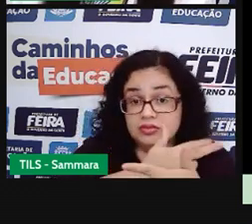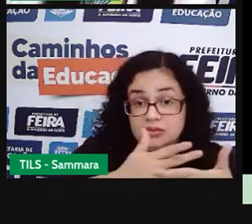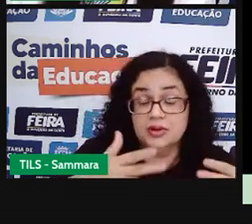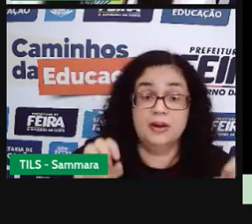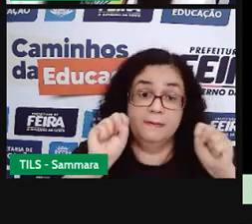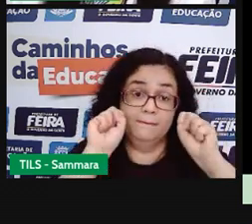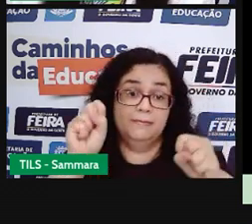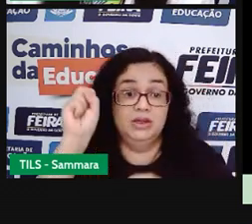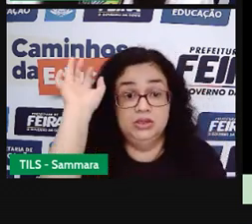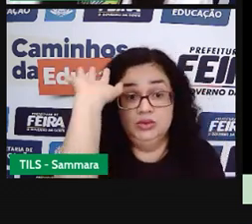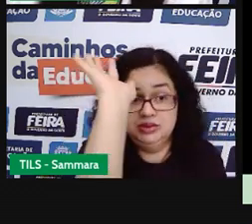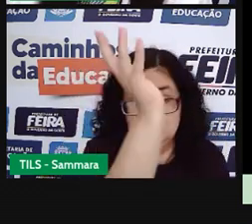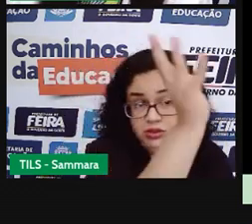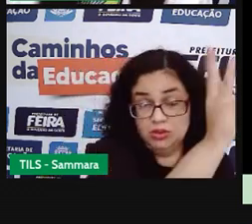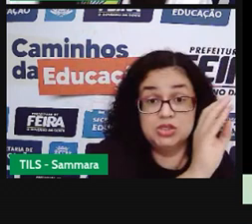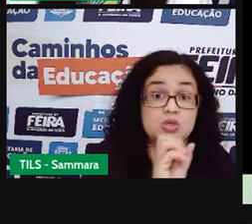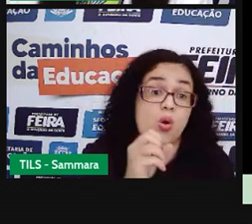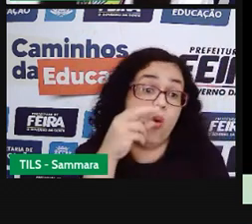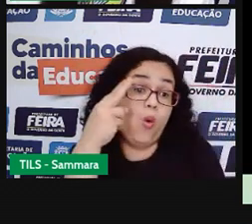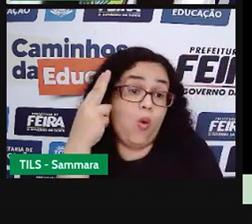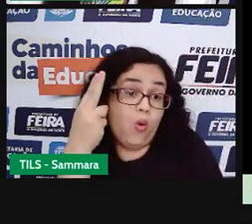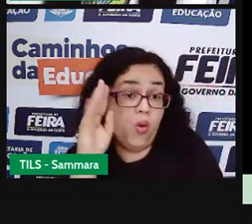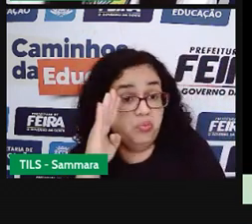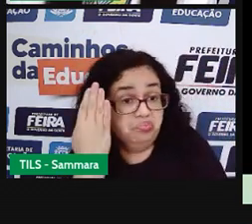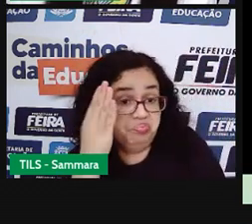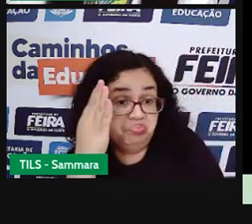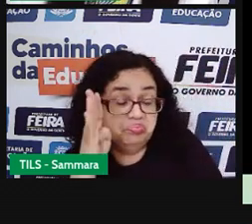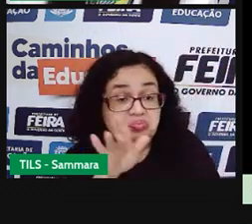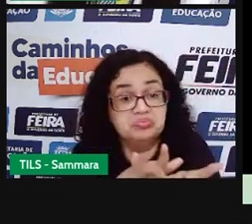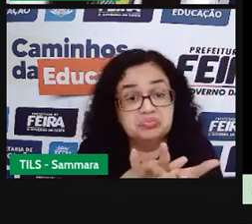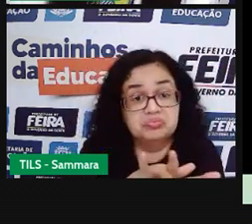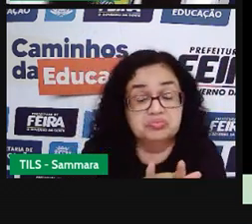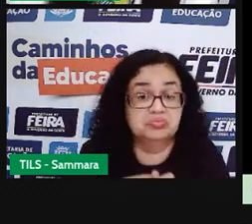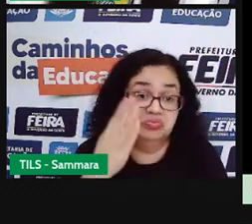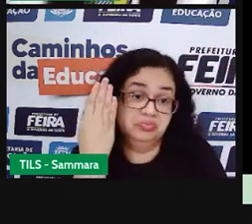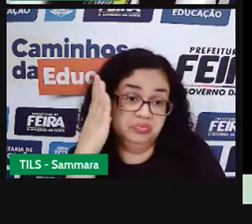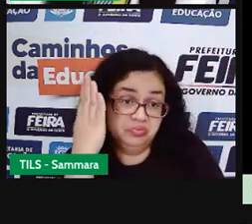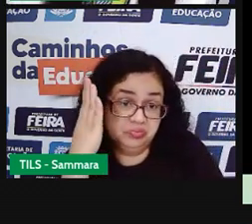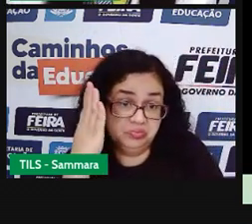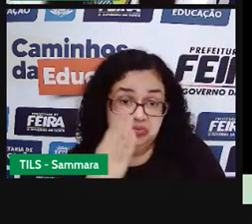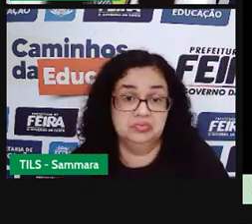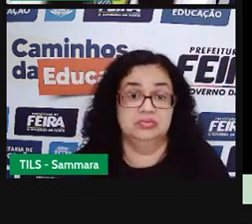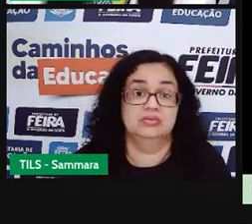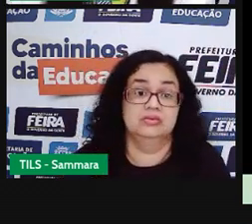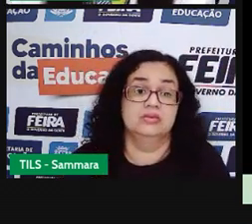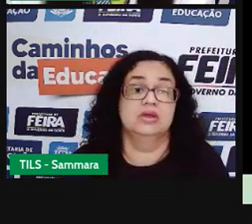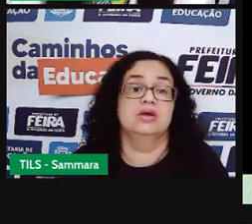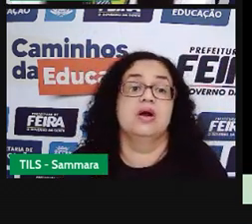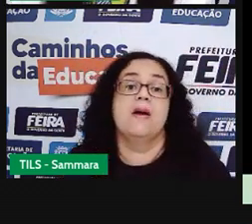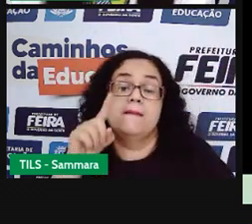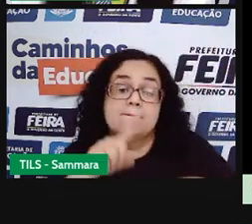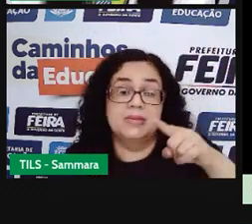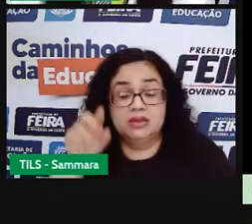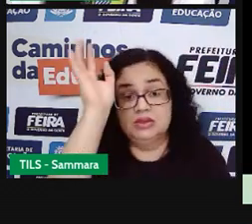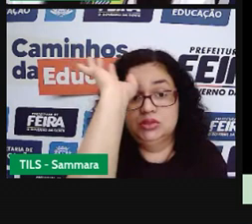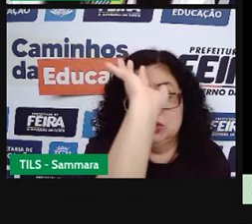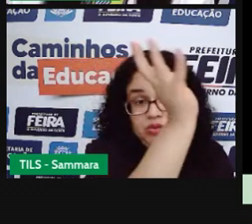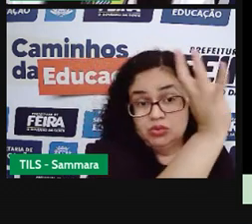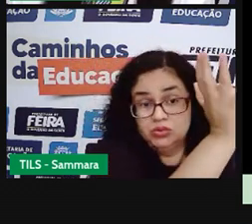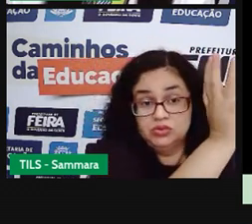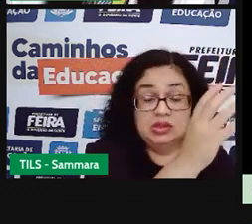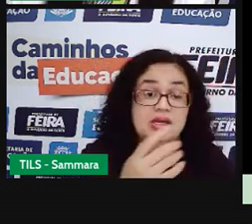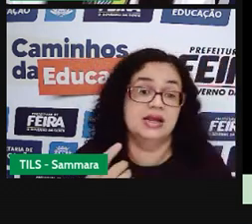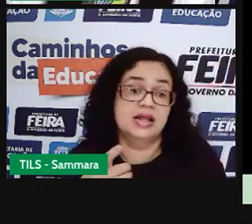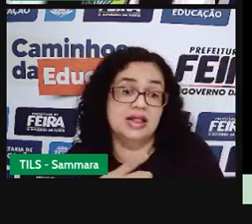eles podem ser naturais ou podem ser artificial os materiais naturais são